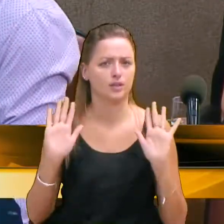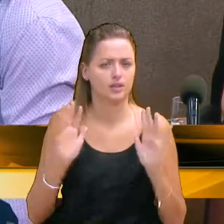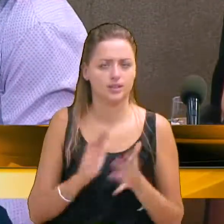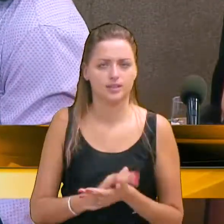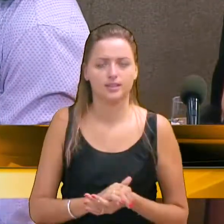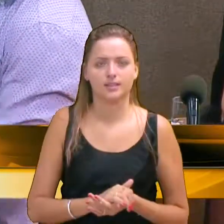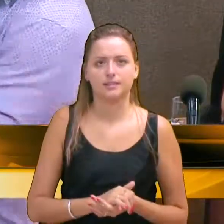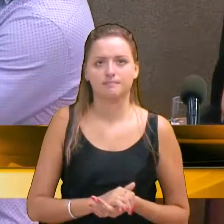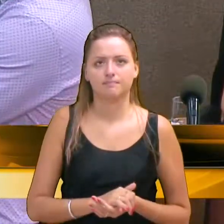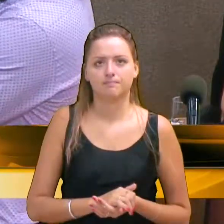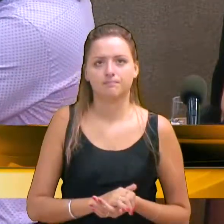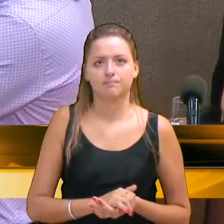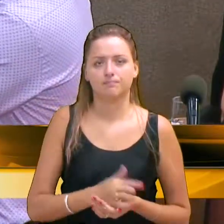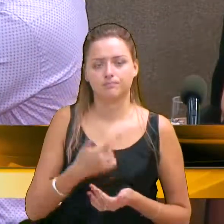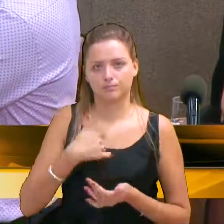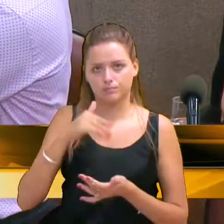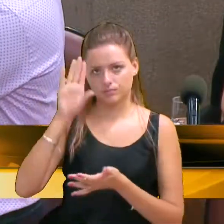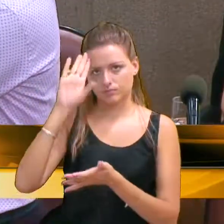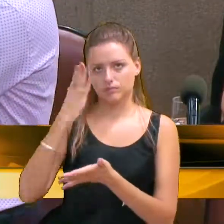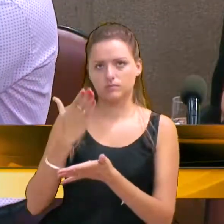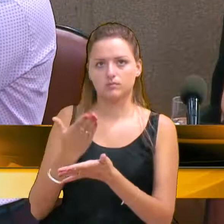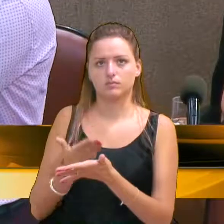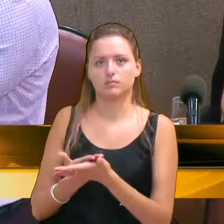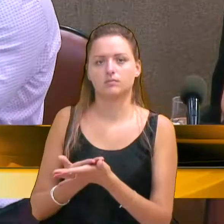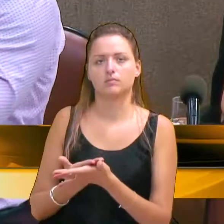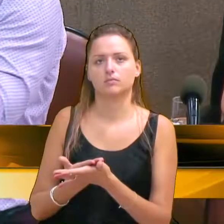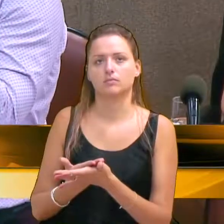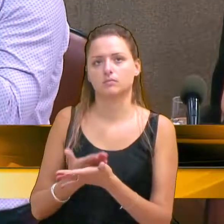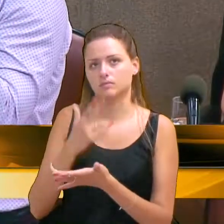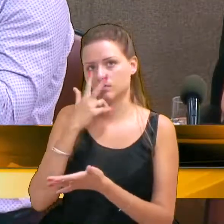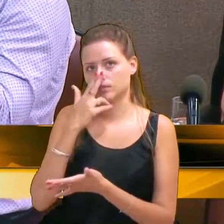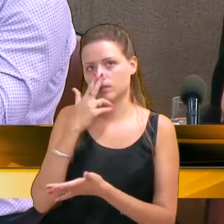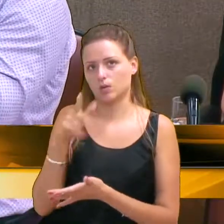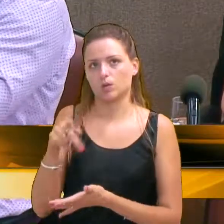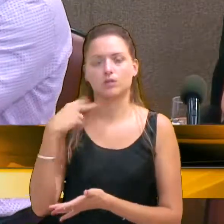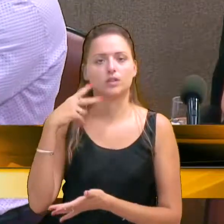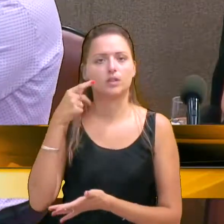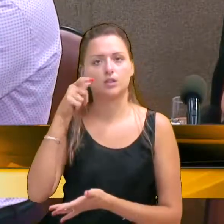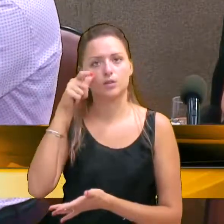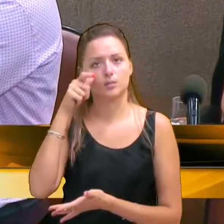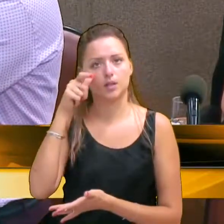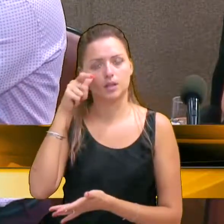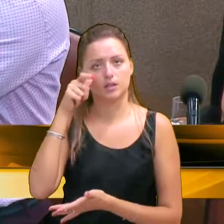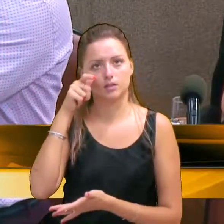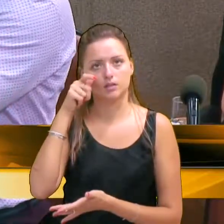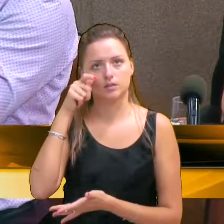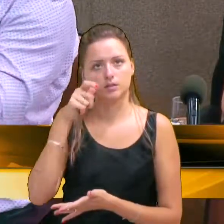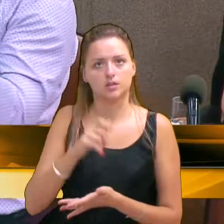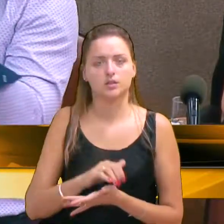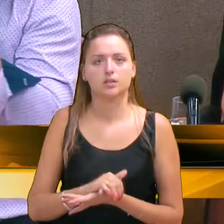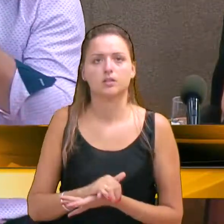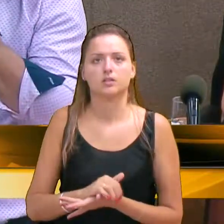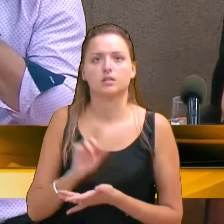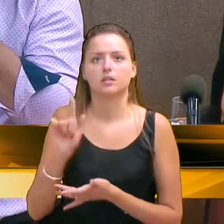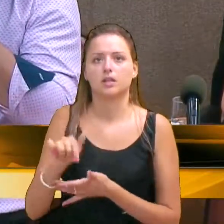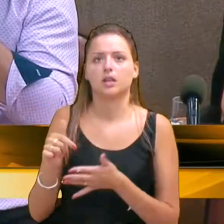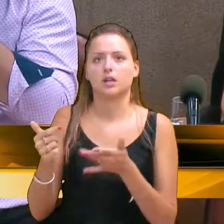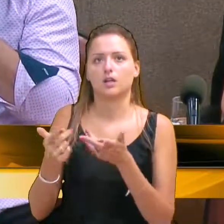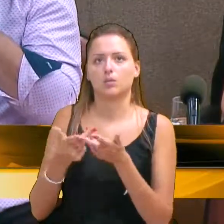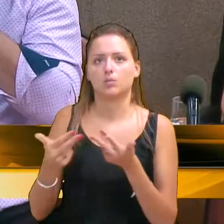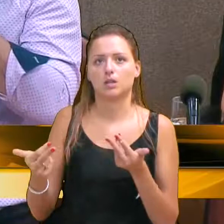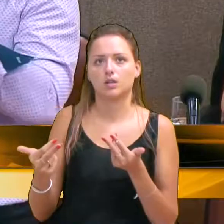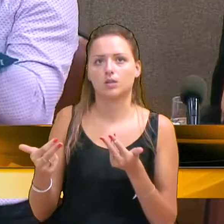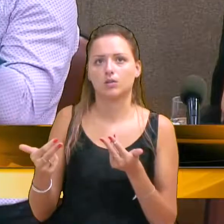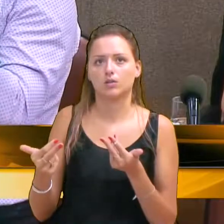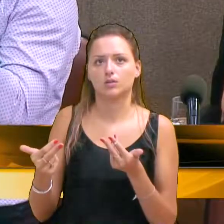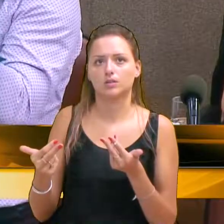então assim, ó, eu acredito, como foi dito aqui pelo vereador Paulo Pérez, 20 segundos, vereador. Que é uma coisa,